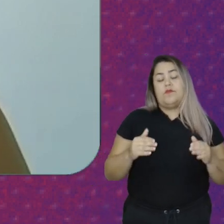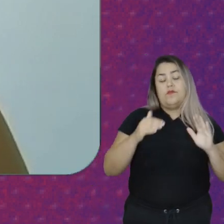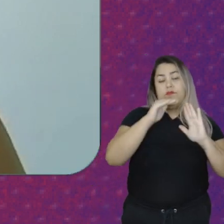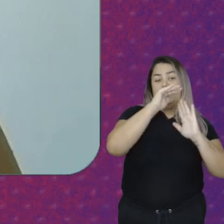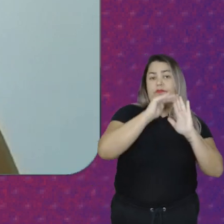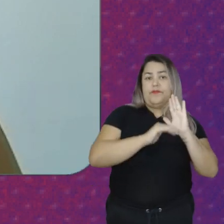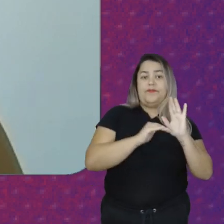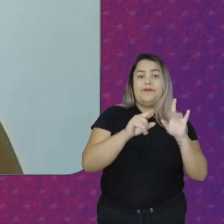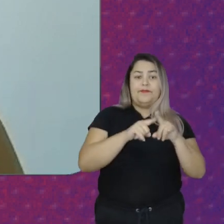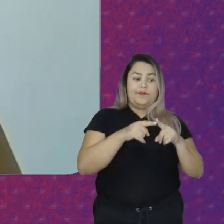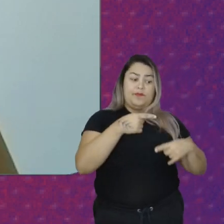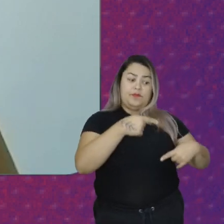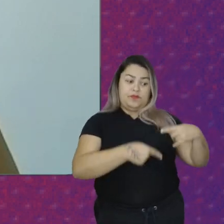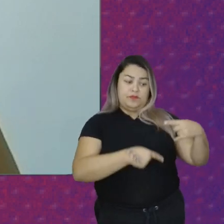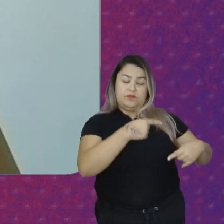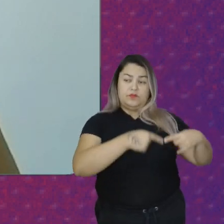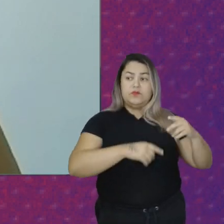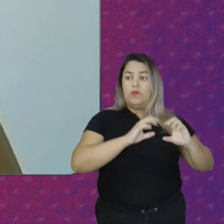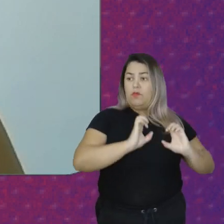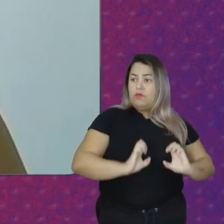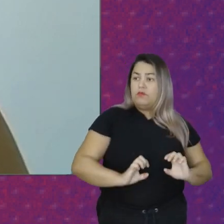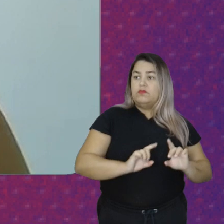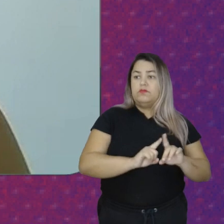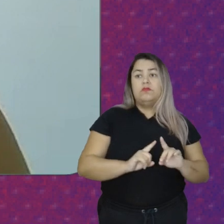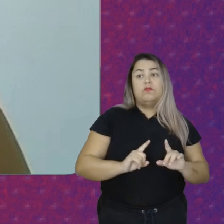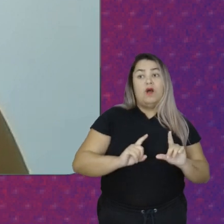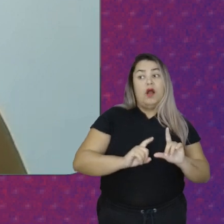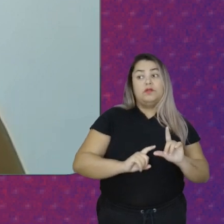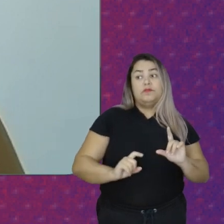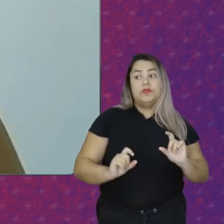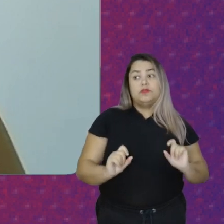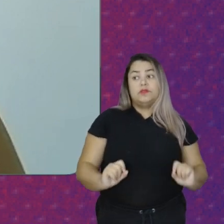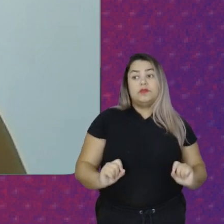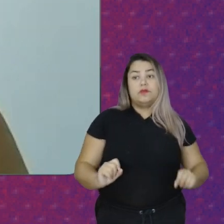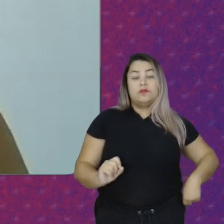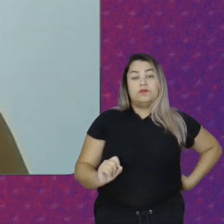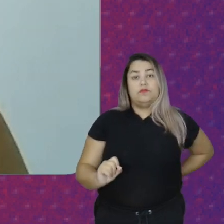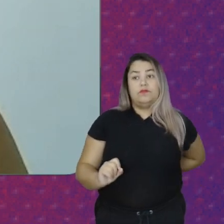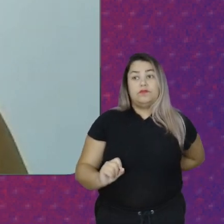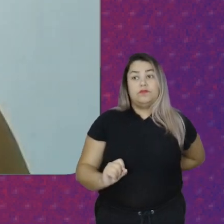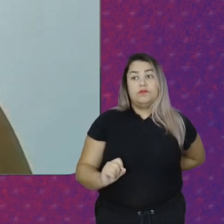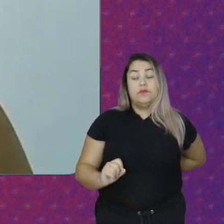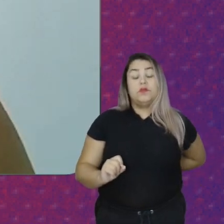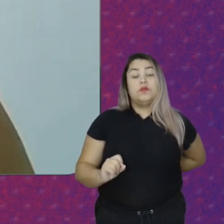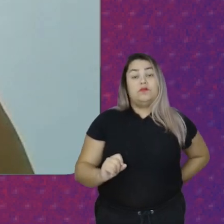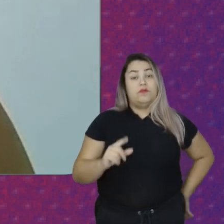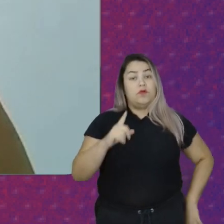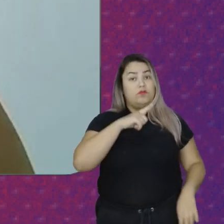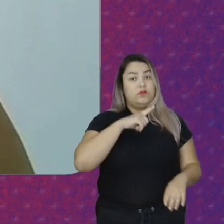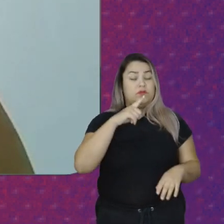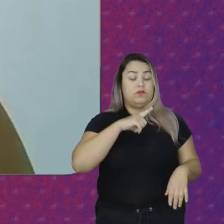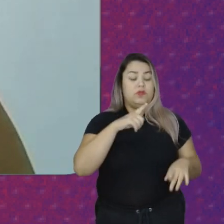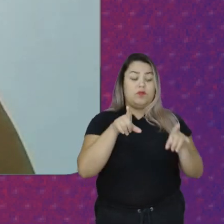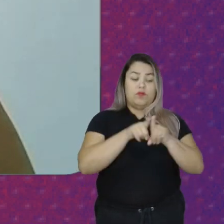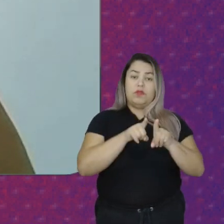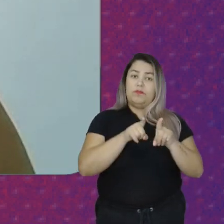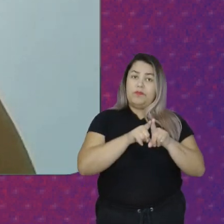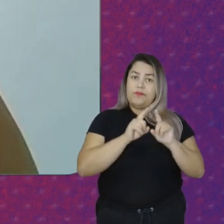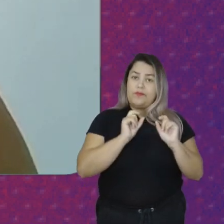políticas estruturantes, interdependentes e que vão ter